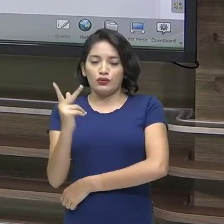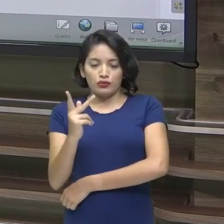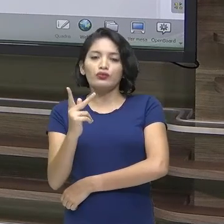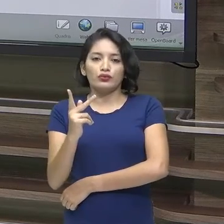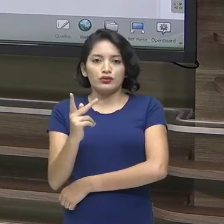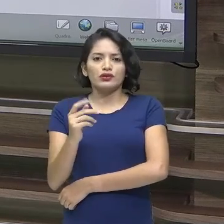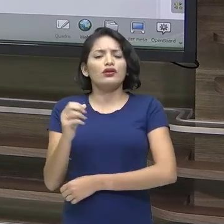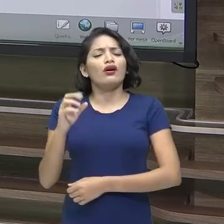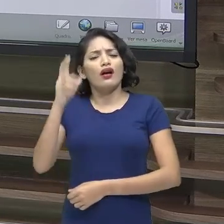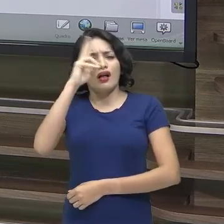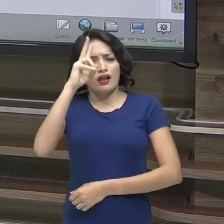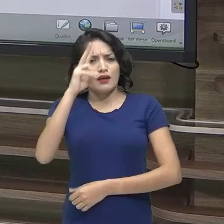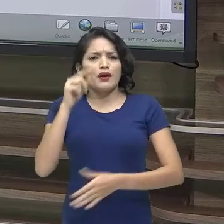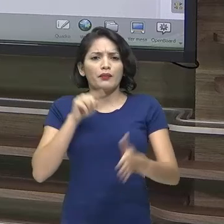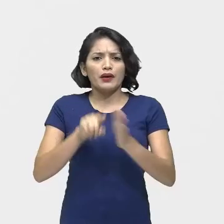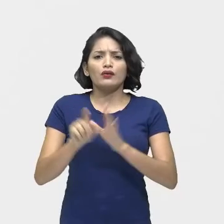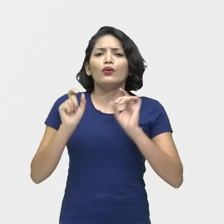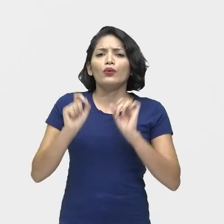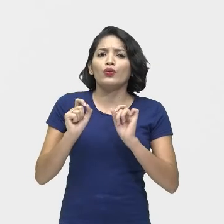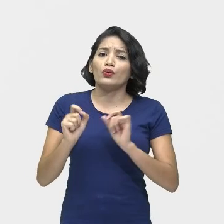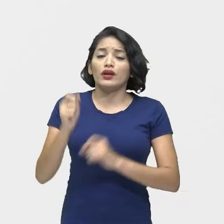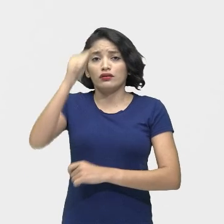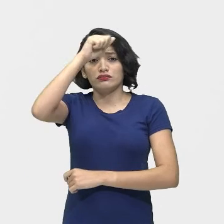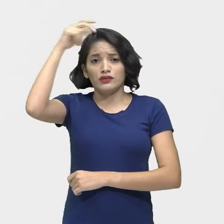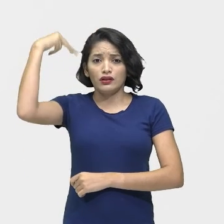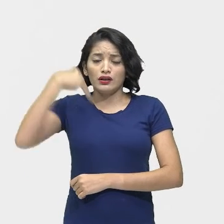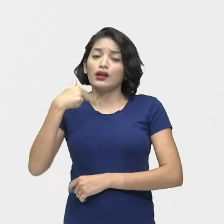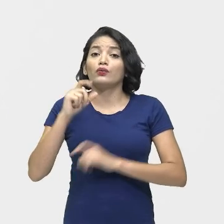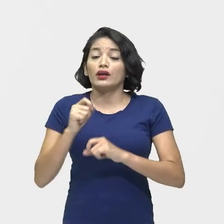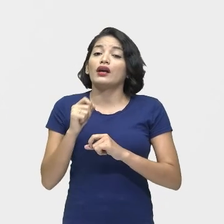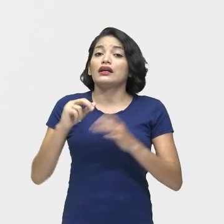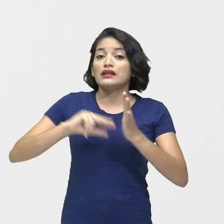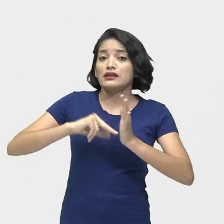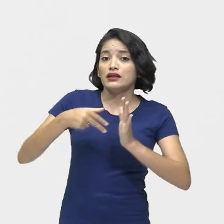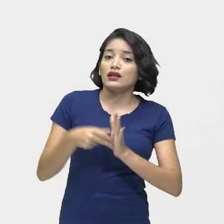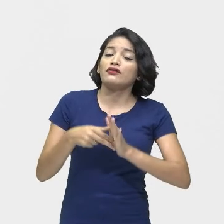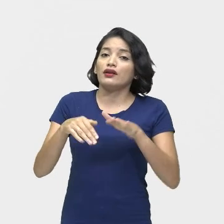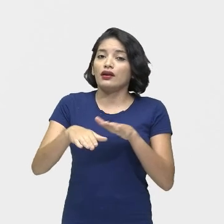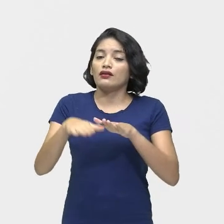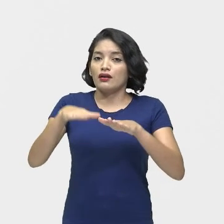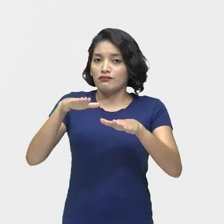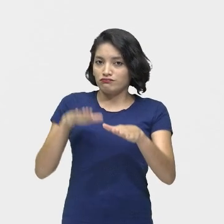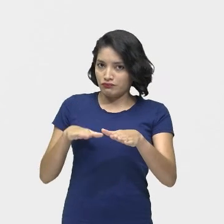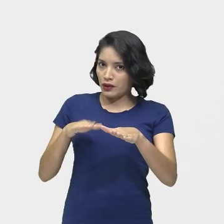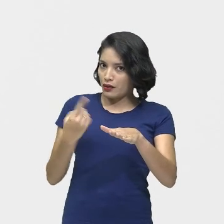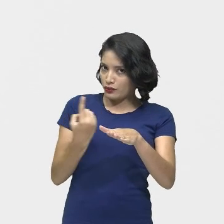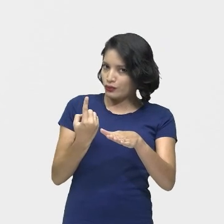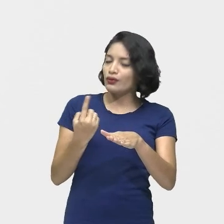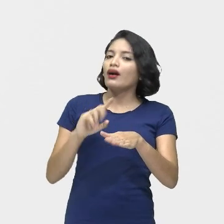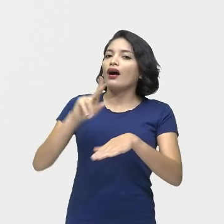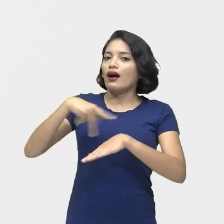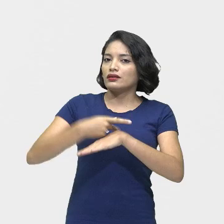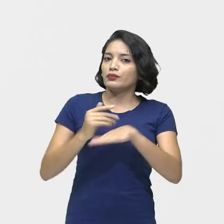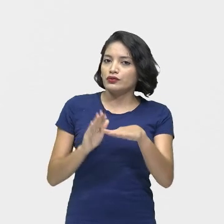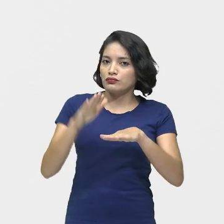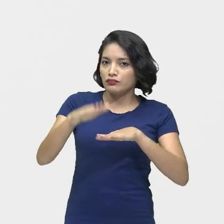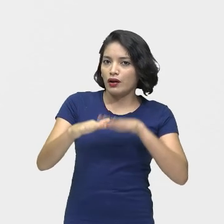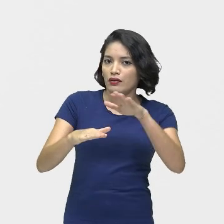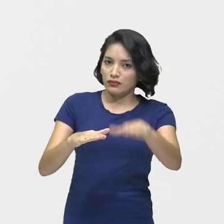aí na resposta da Ruth, o que Lene quis dizer em dar um passo para trás, não é isso? E 2